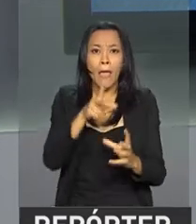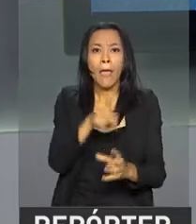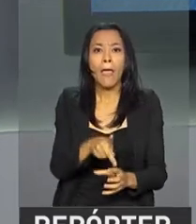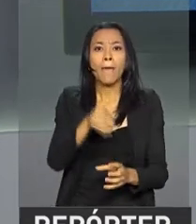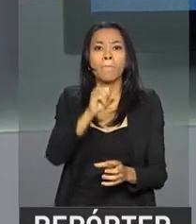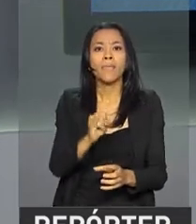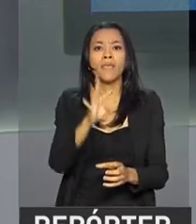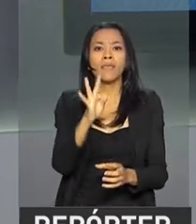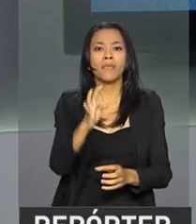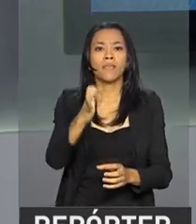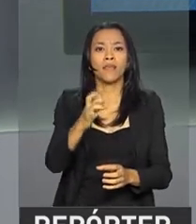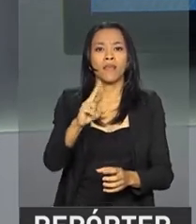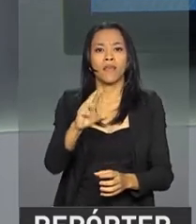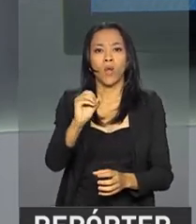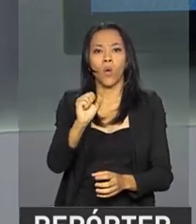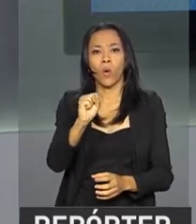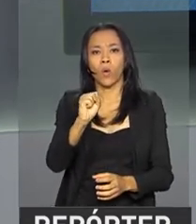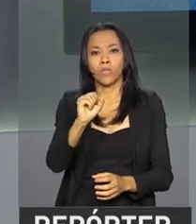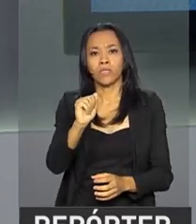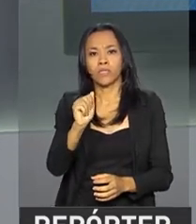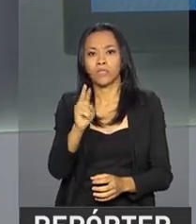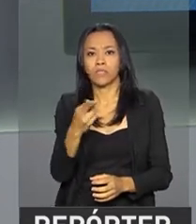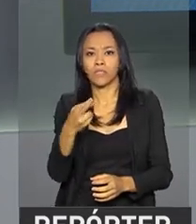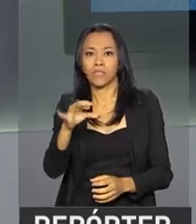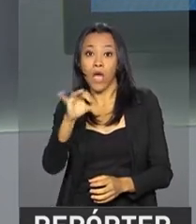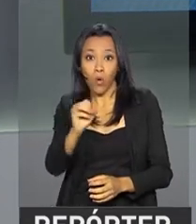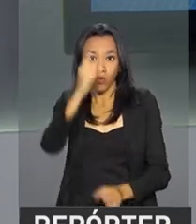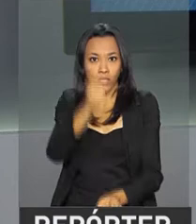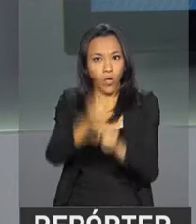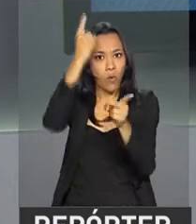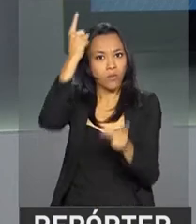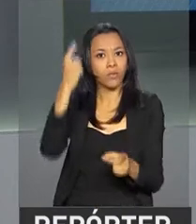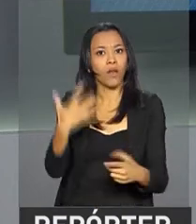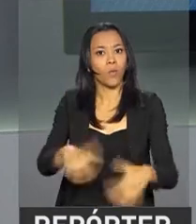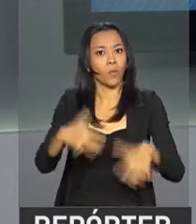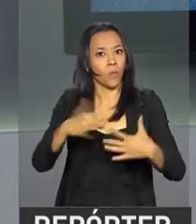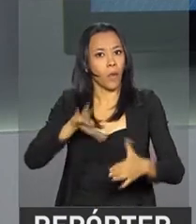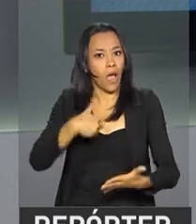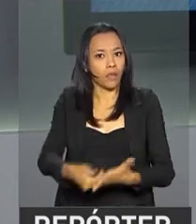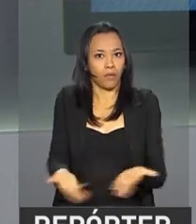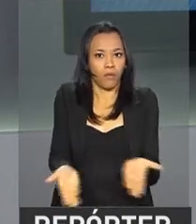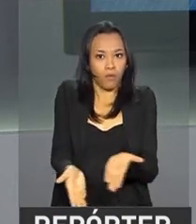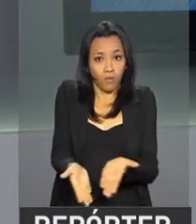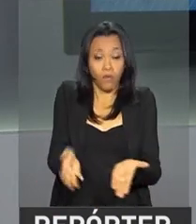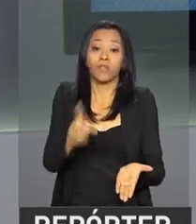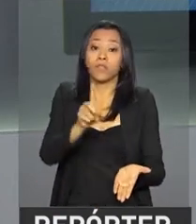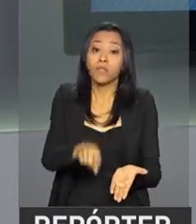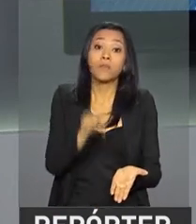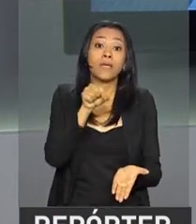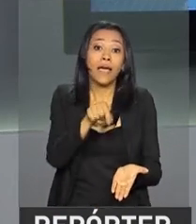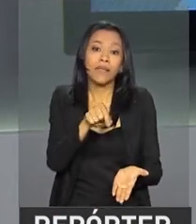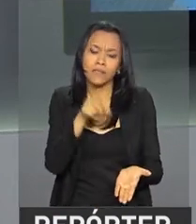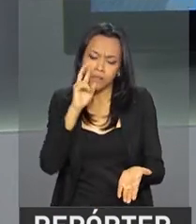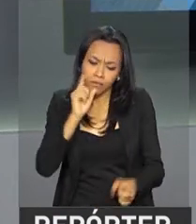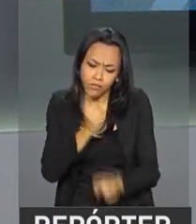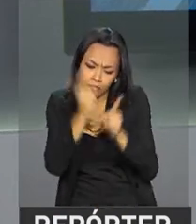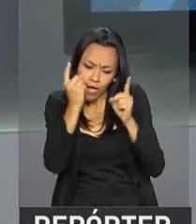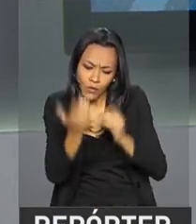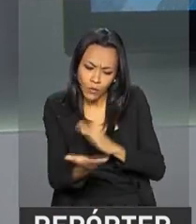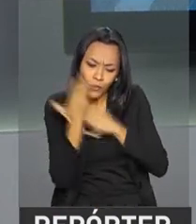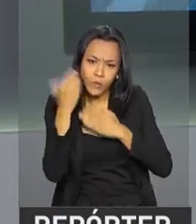é a maior concentração de obras de vertebrados extintos conhecidos até então entre as contribuições dessa descoberta